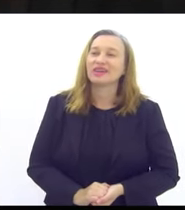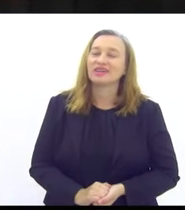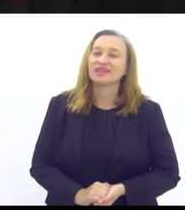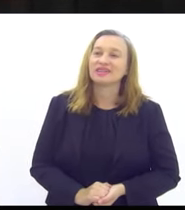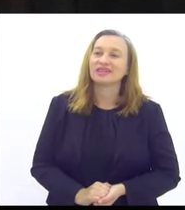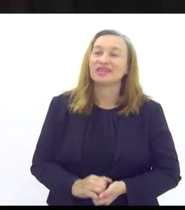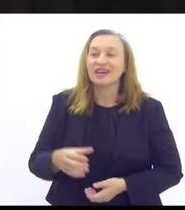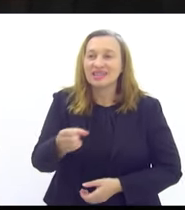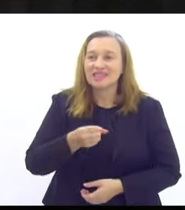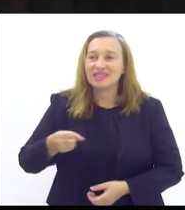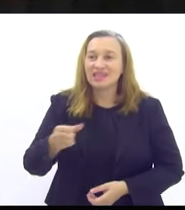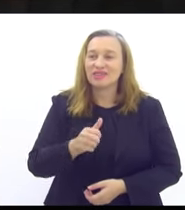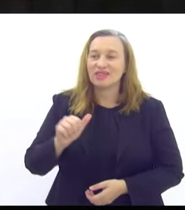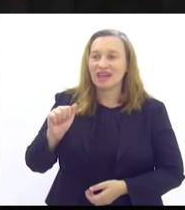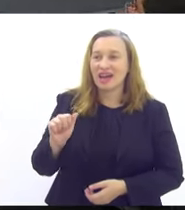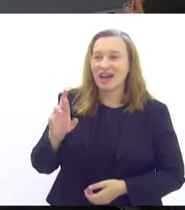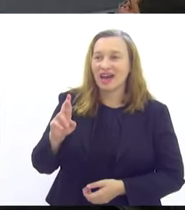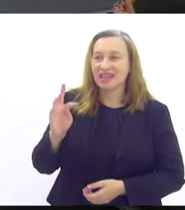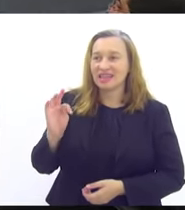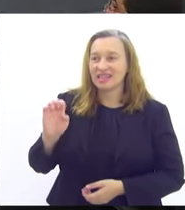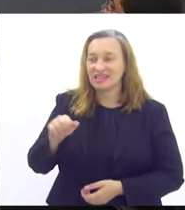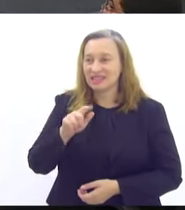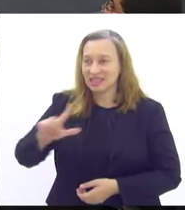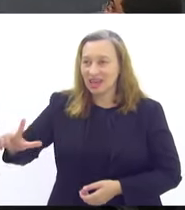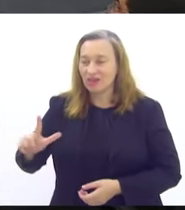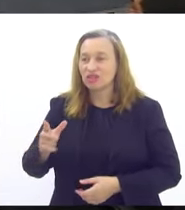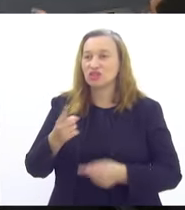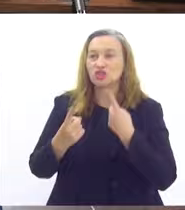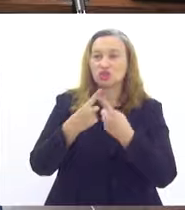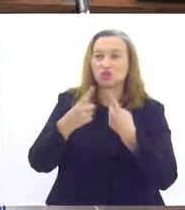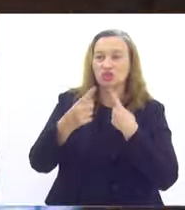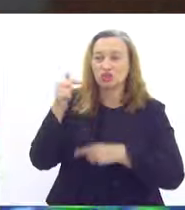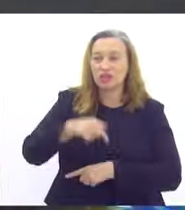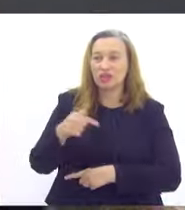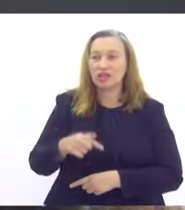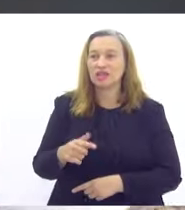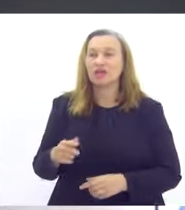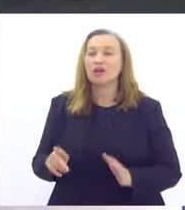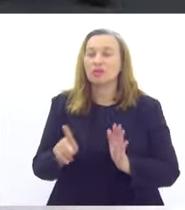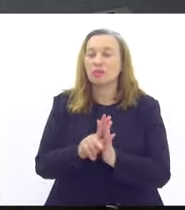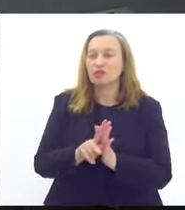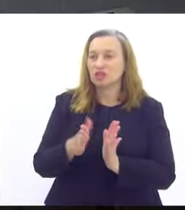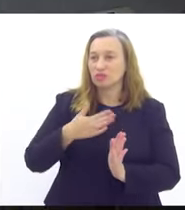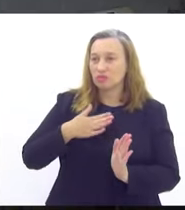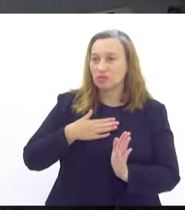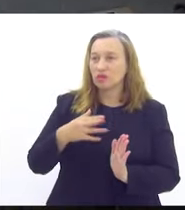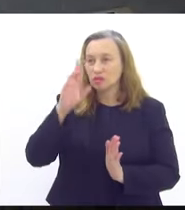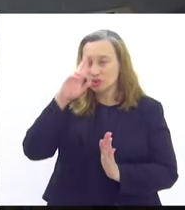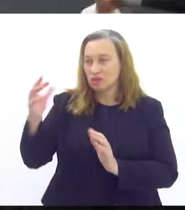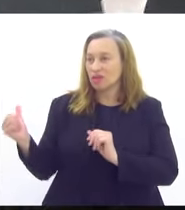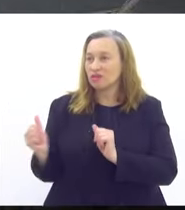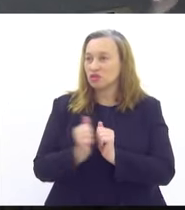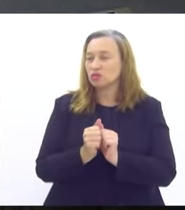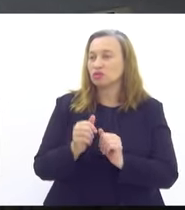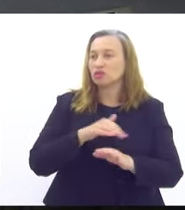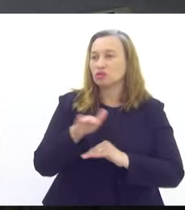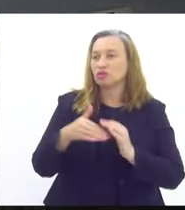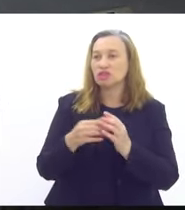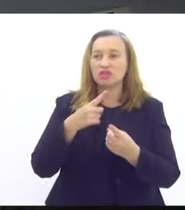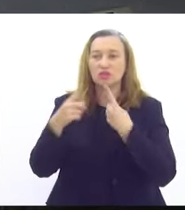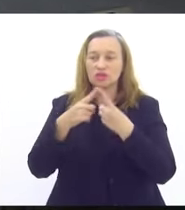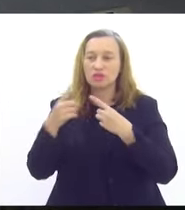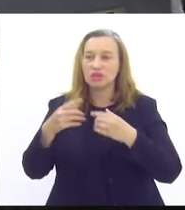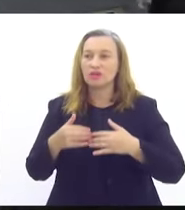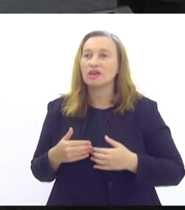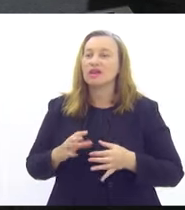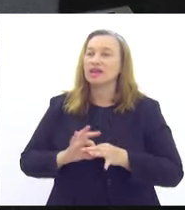A cerveja artesanal foi a primeira que a gente discutiu aqui com a Amacerva. É um projeto de minha autoria, Vossa Excelência participou de todas as discussões isso. E